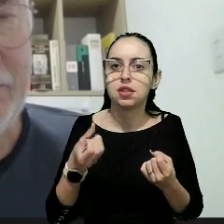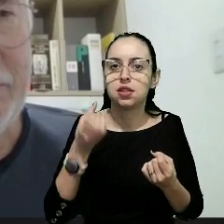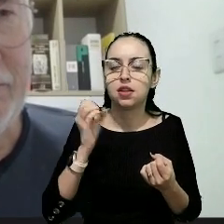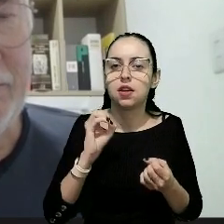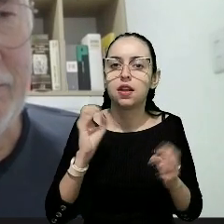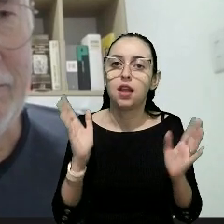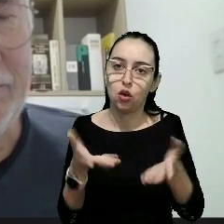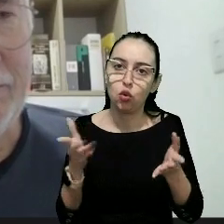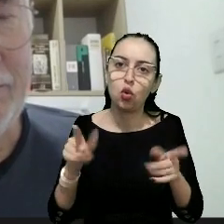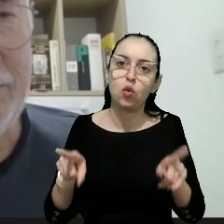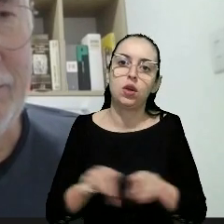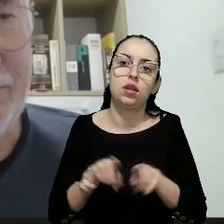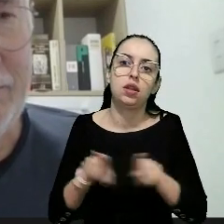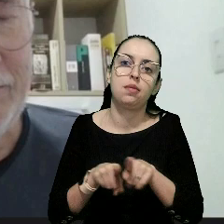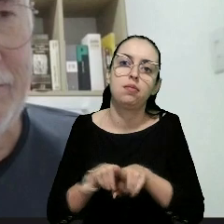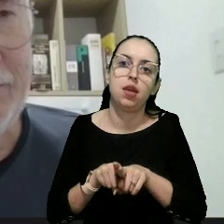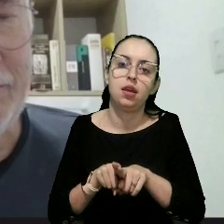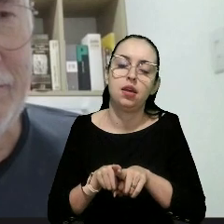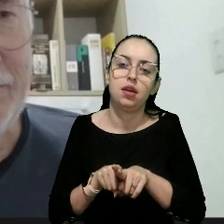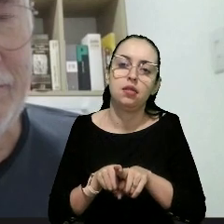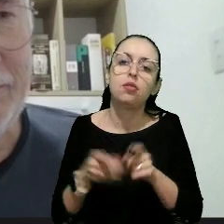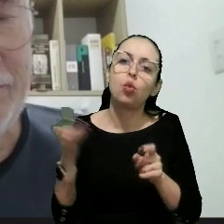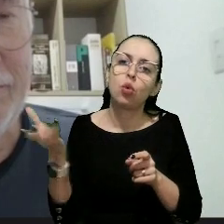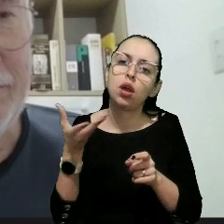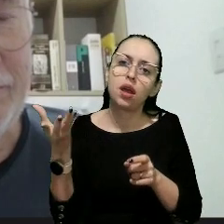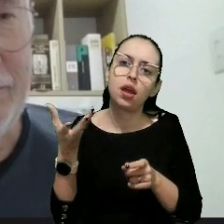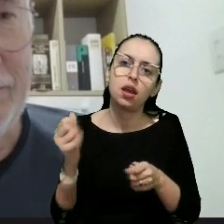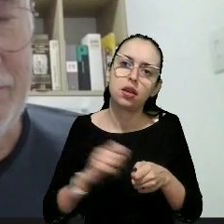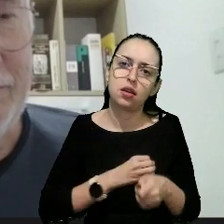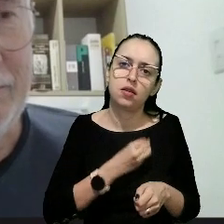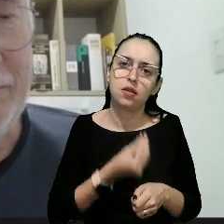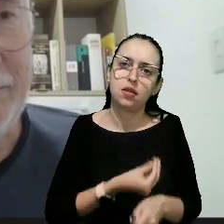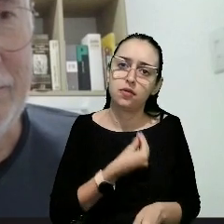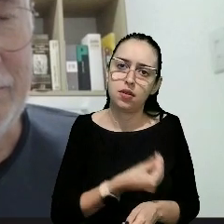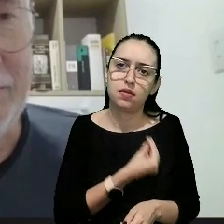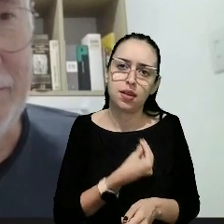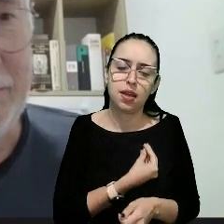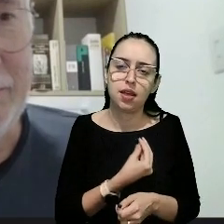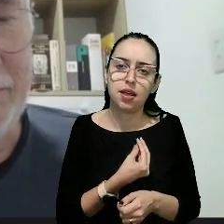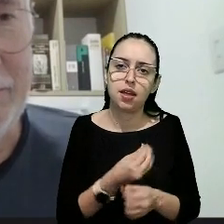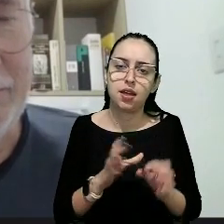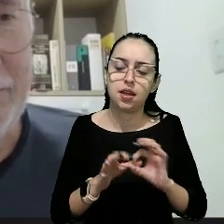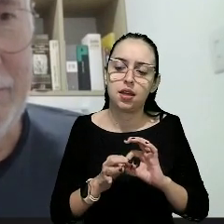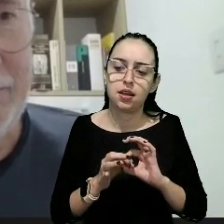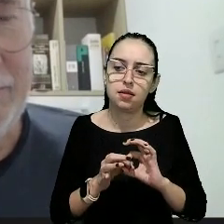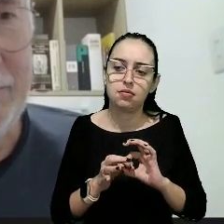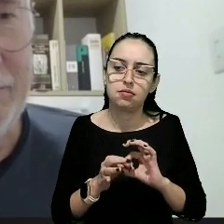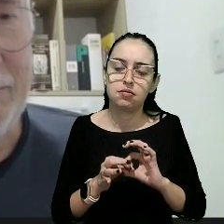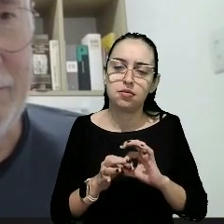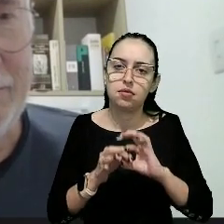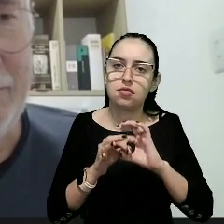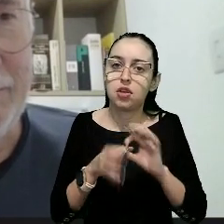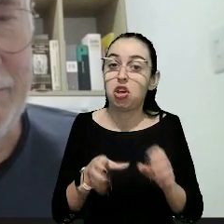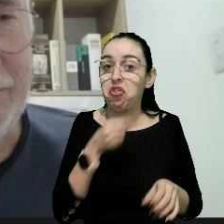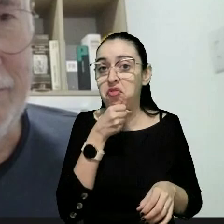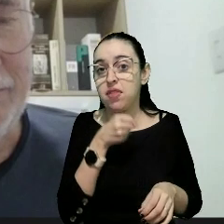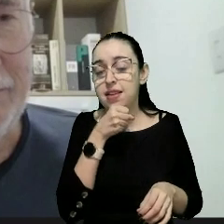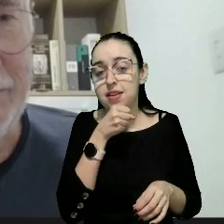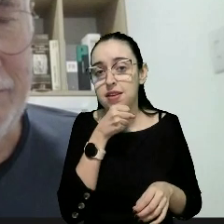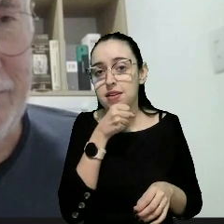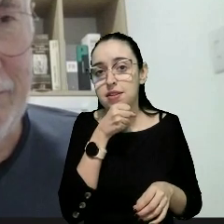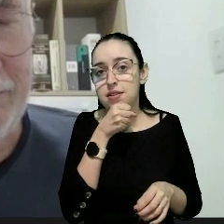anos 60, elas estão liderando essa revolução porque elas querem viver